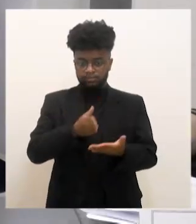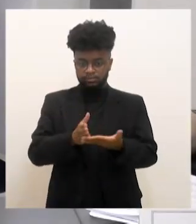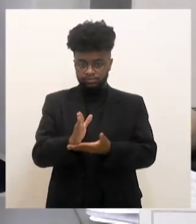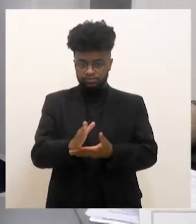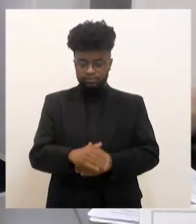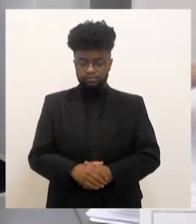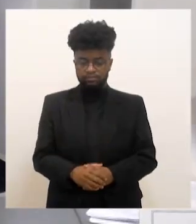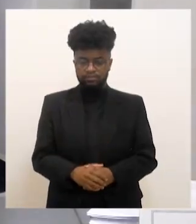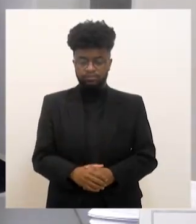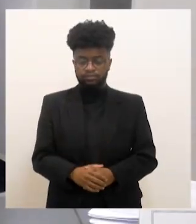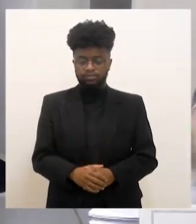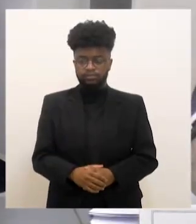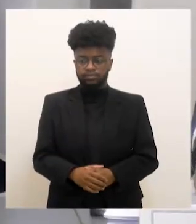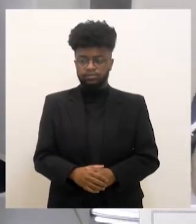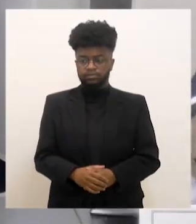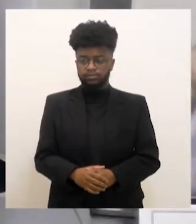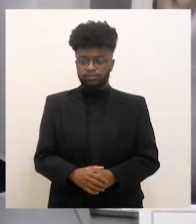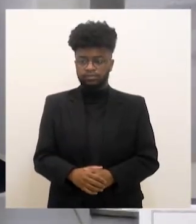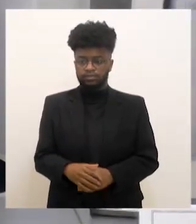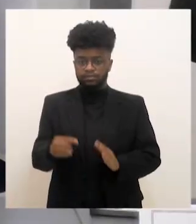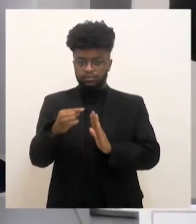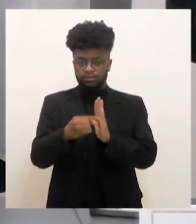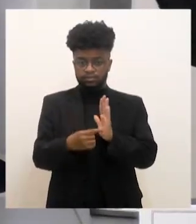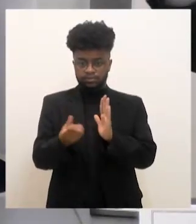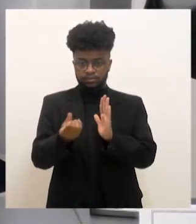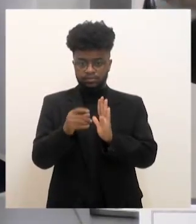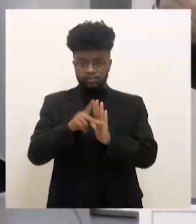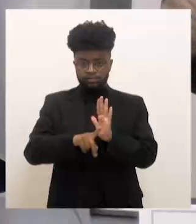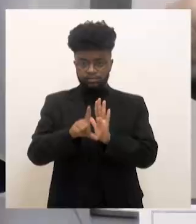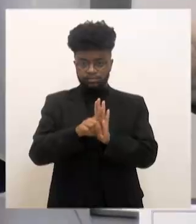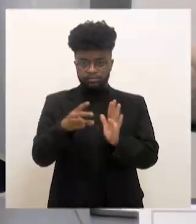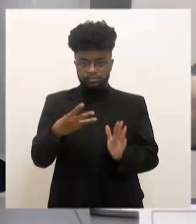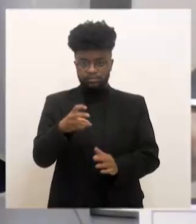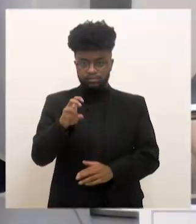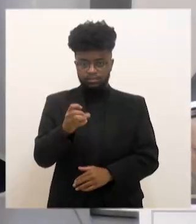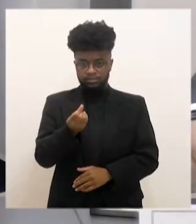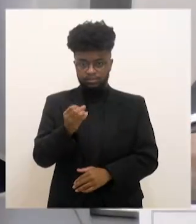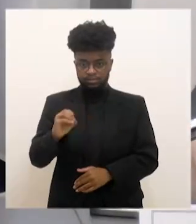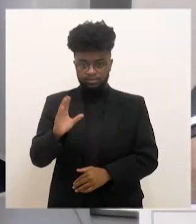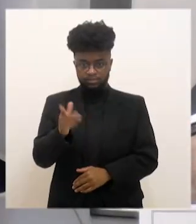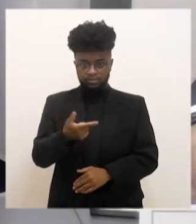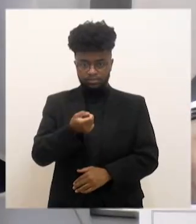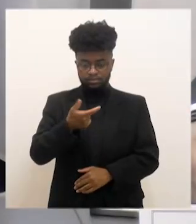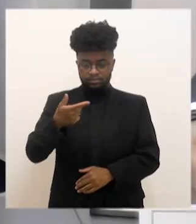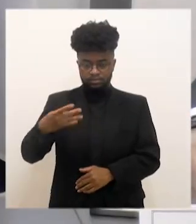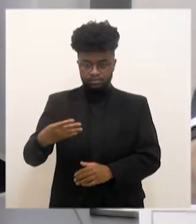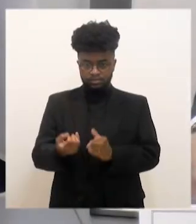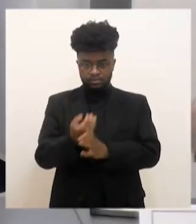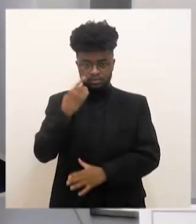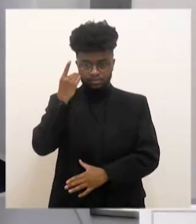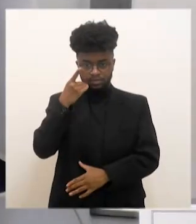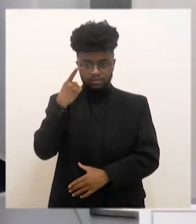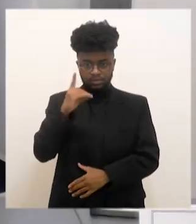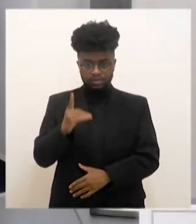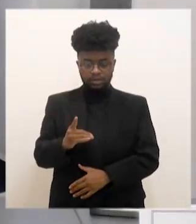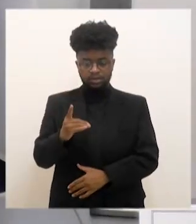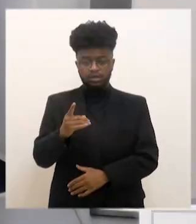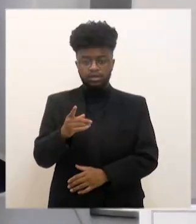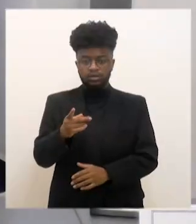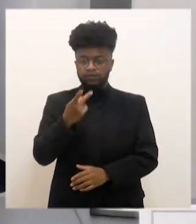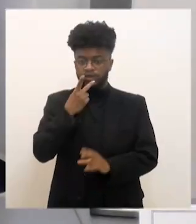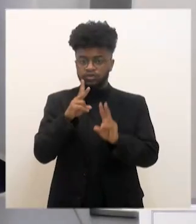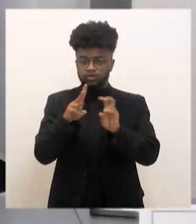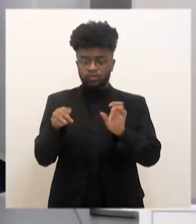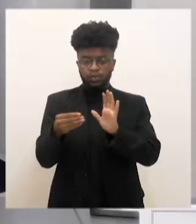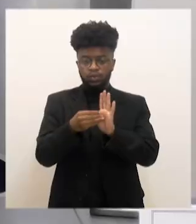estão. Aprovado. 6 da pauta, projeto de lei 3560 de 24, de autoria da deputada Dani Balbi, que dispõe sobre a inclusão do